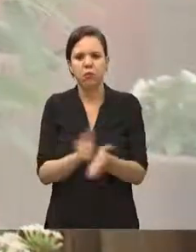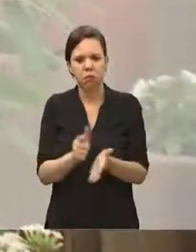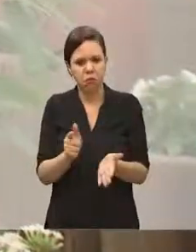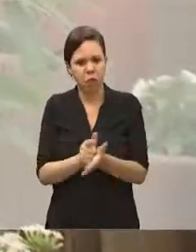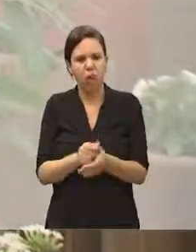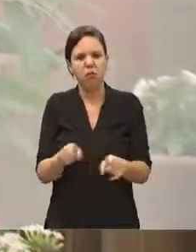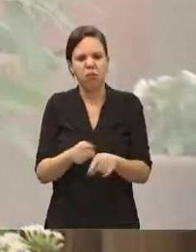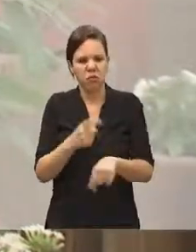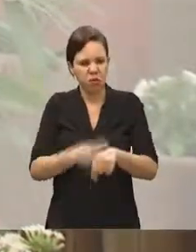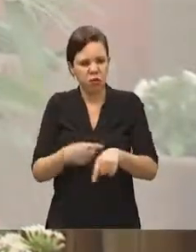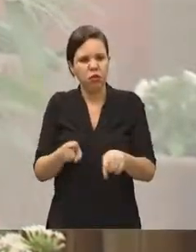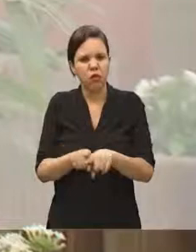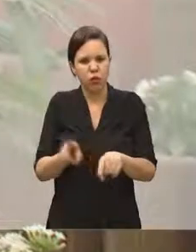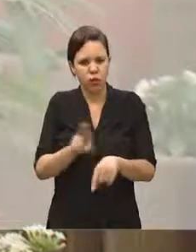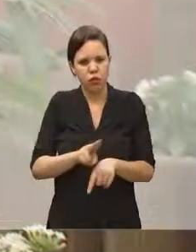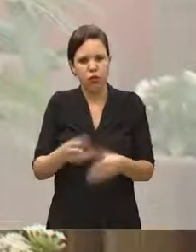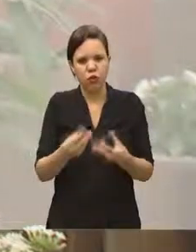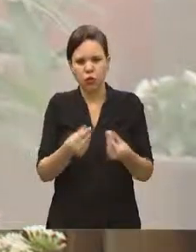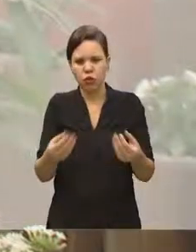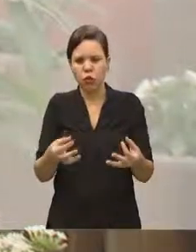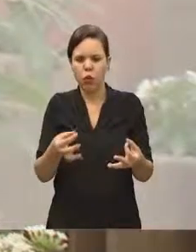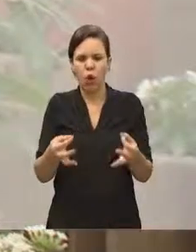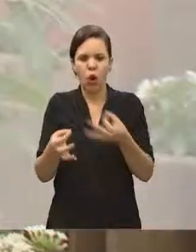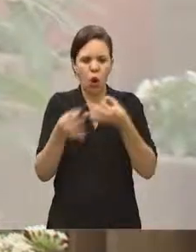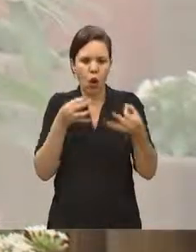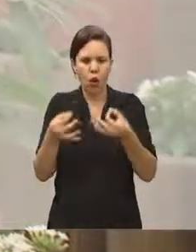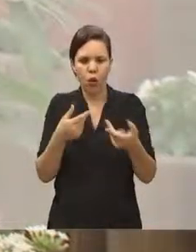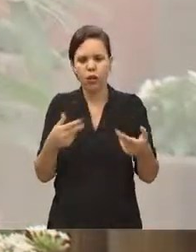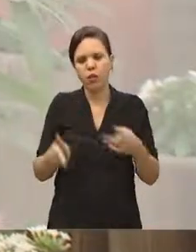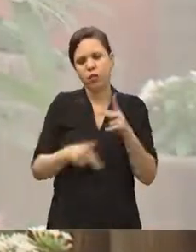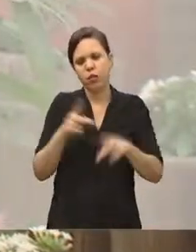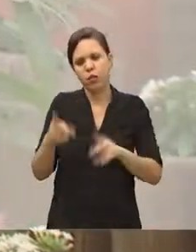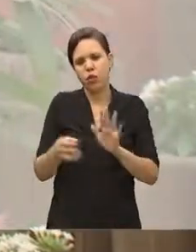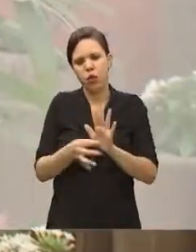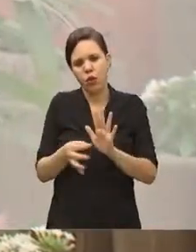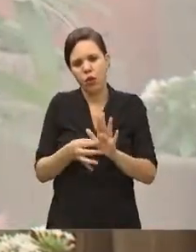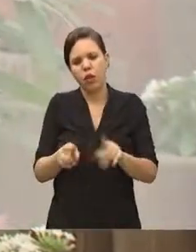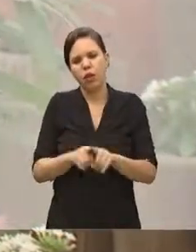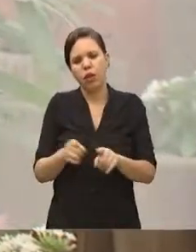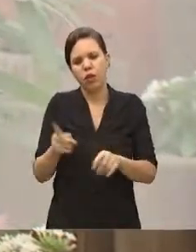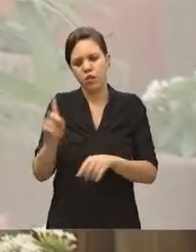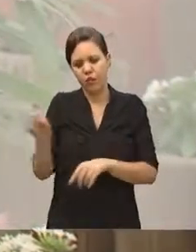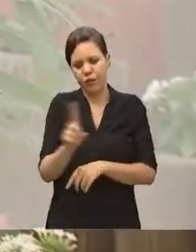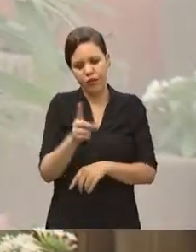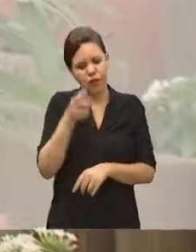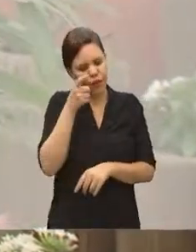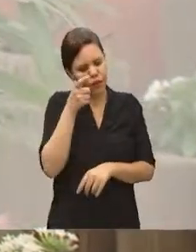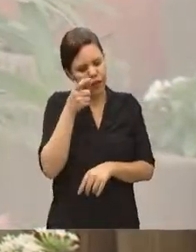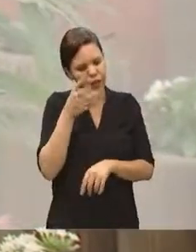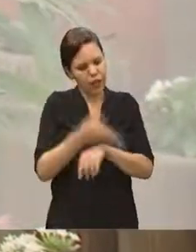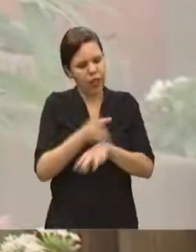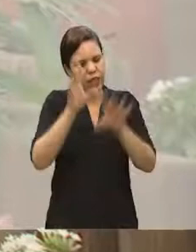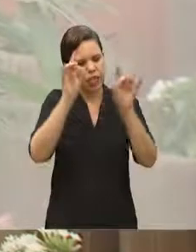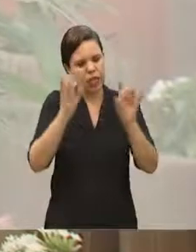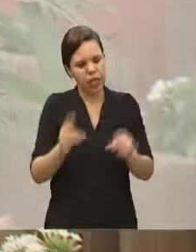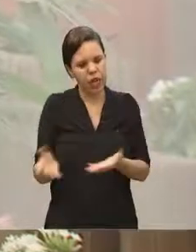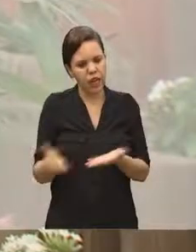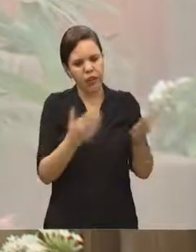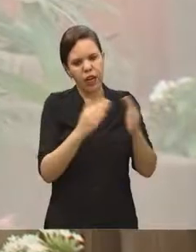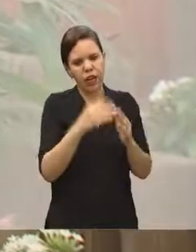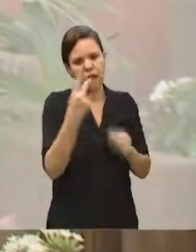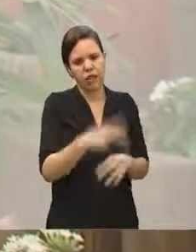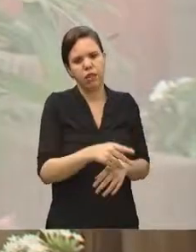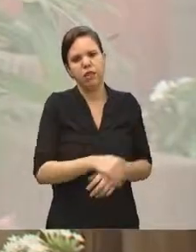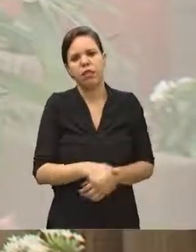trouxe muitas alternativas, muitas opções para o visitante poder vir aqui e olhar pelo menos um detalhezinho que ele pode levar na casa